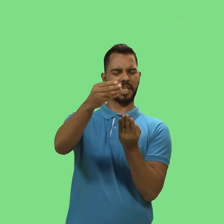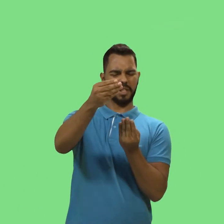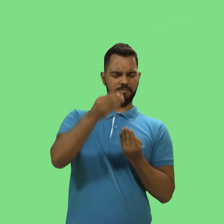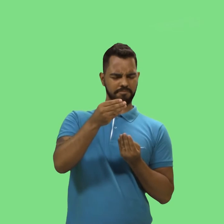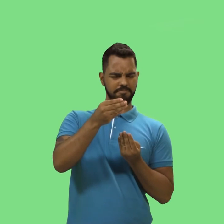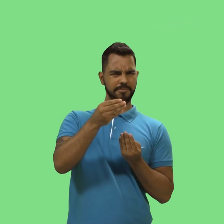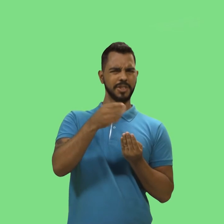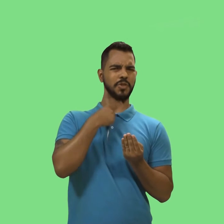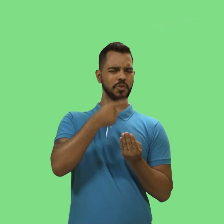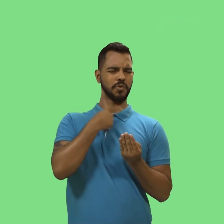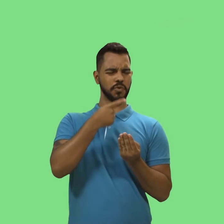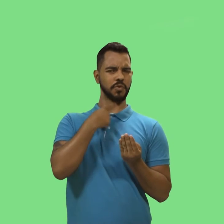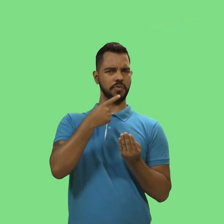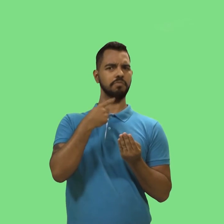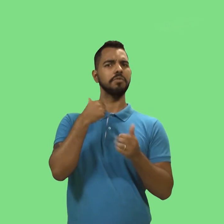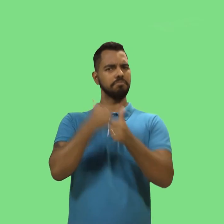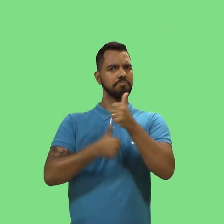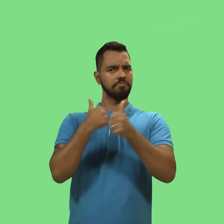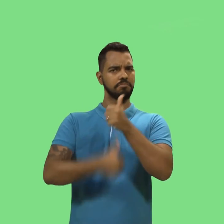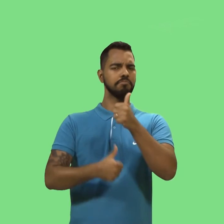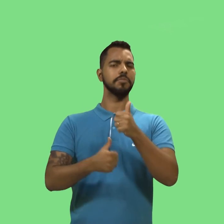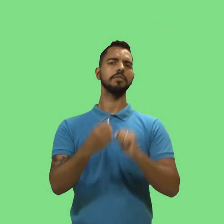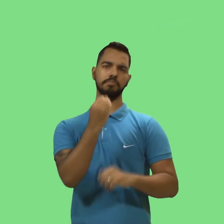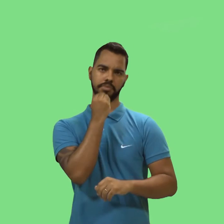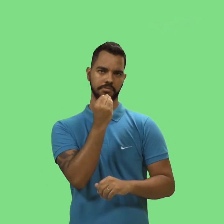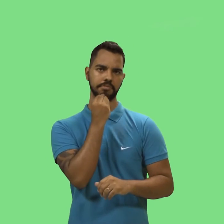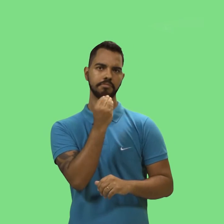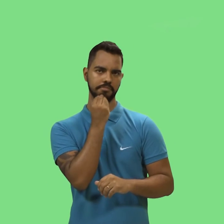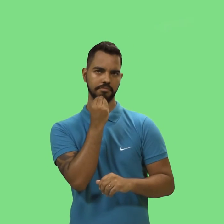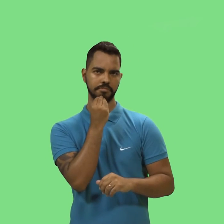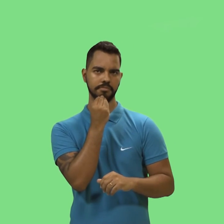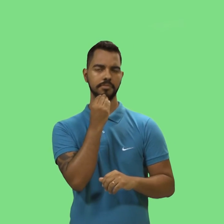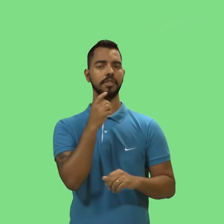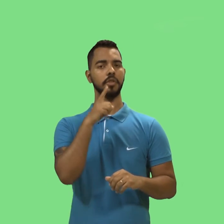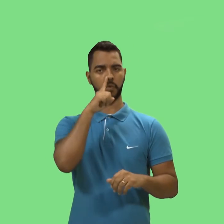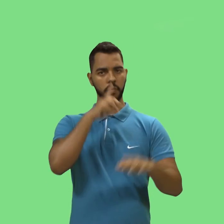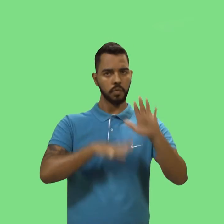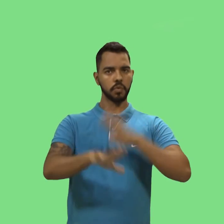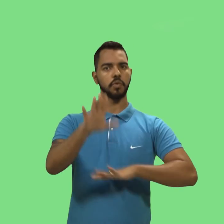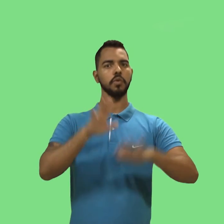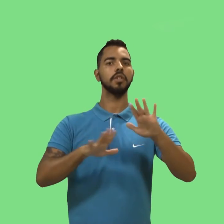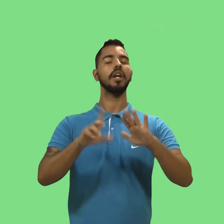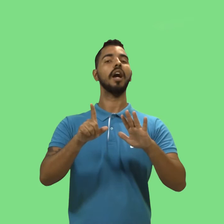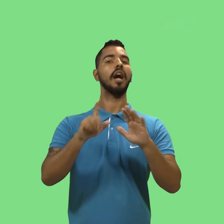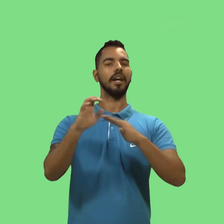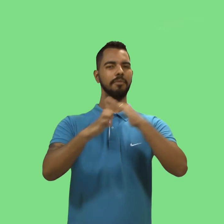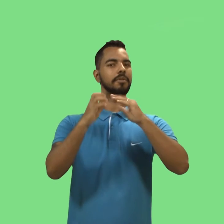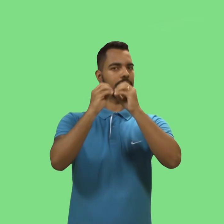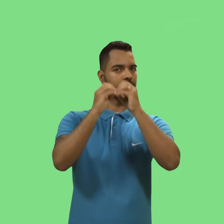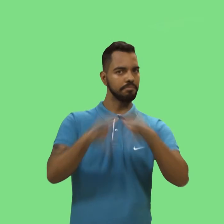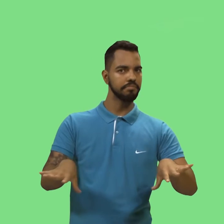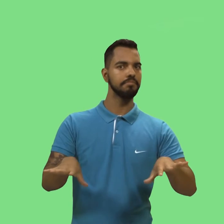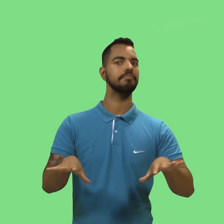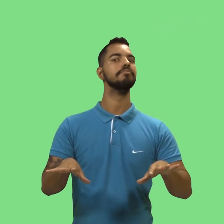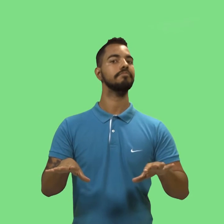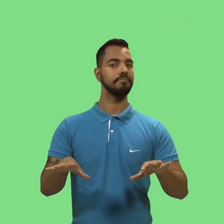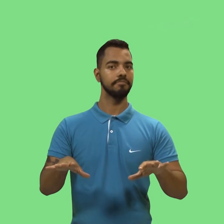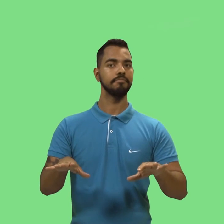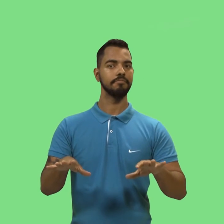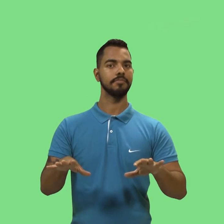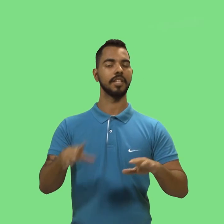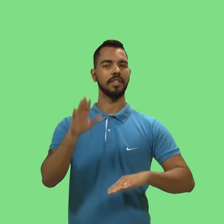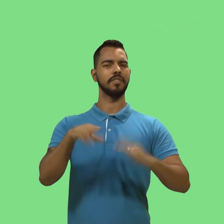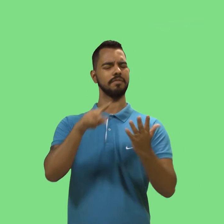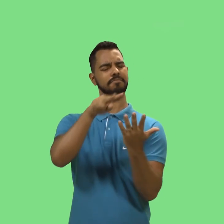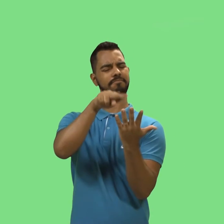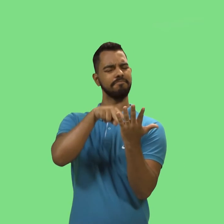consequência sérios prejuízos financeiros, decorrentes de interpretação errônea, motivada pela